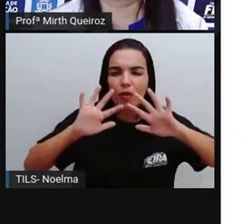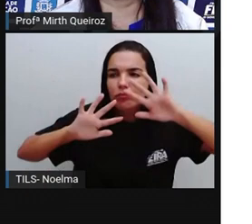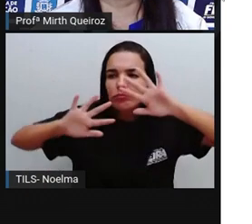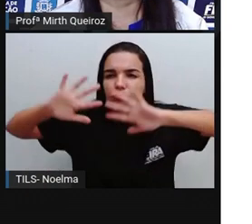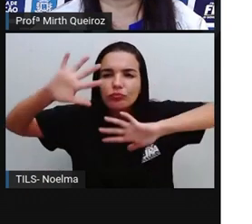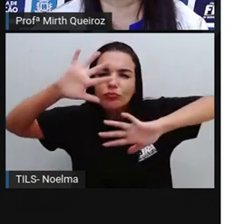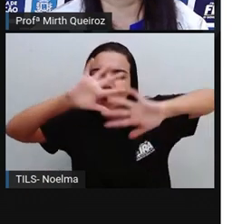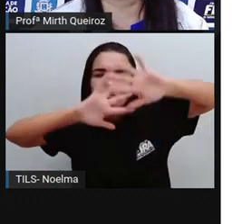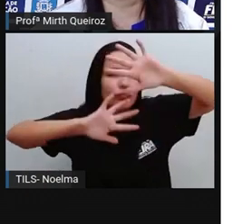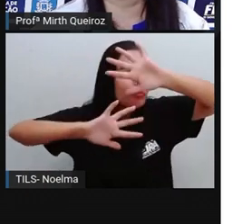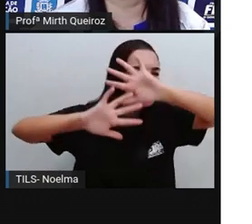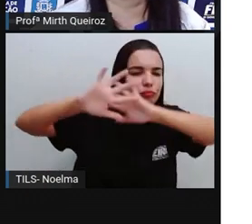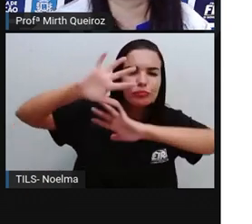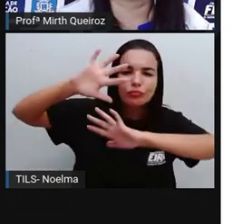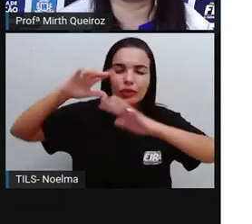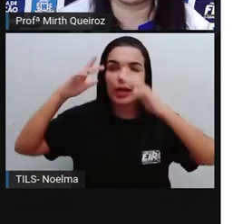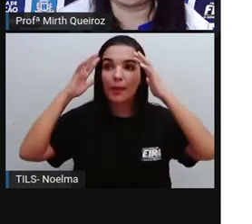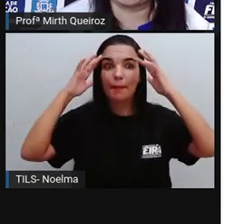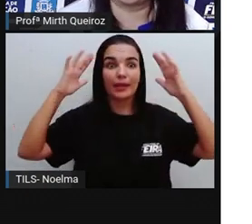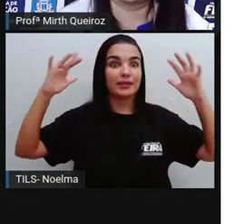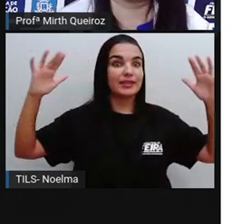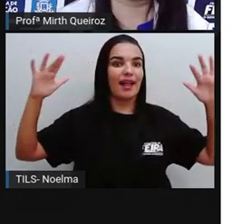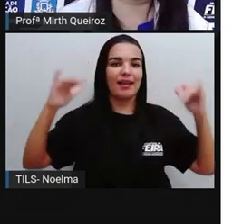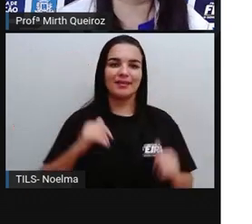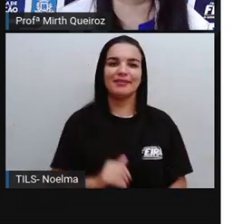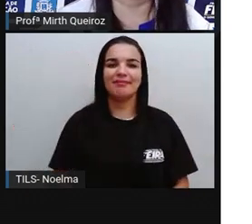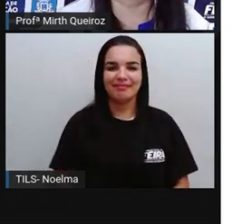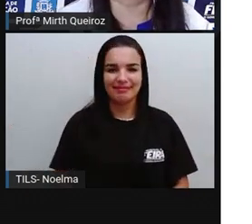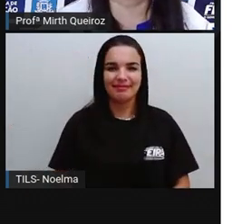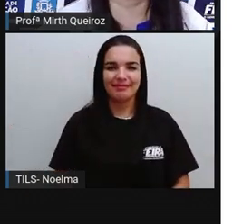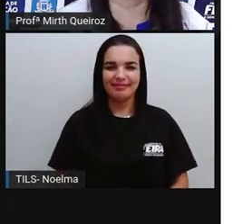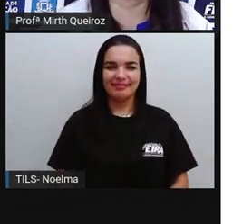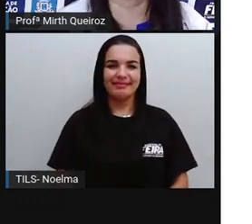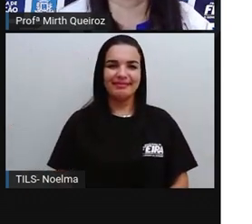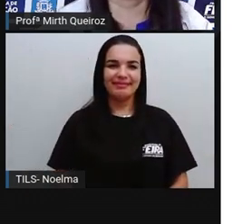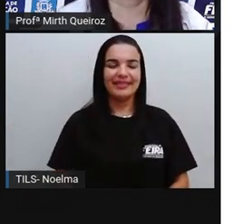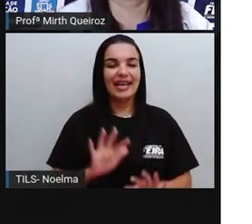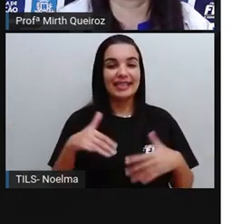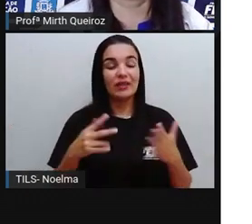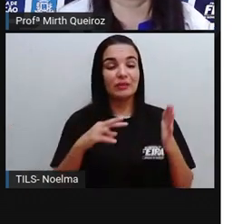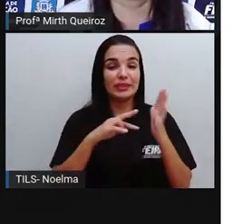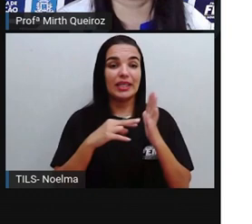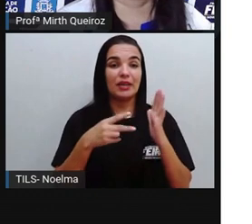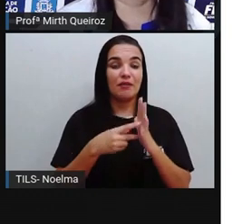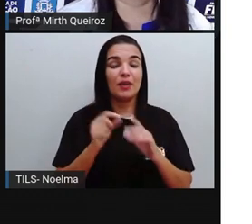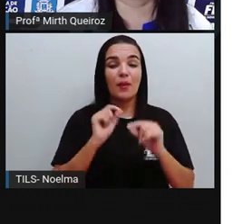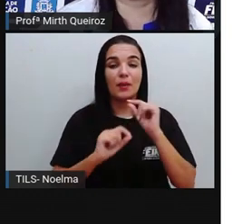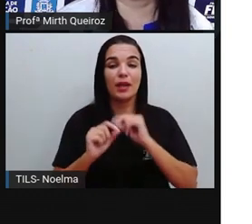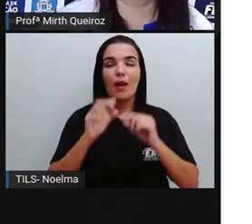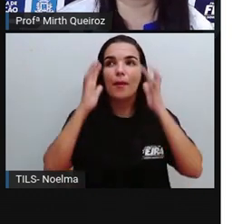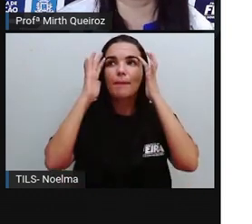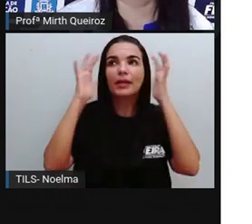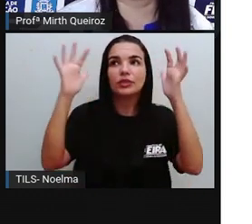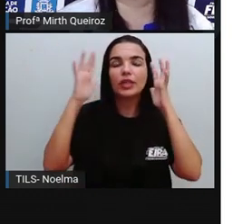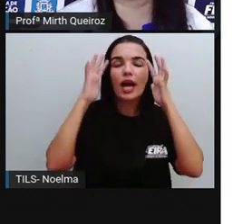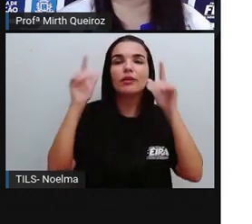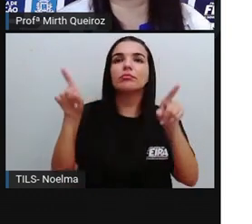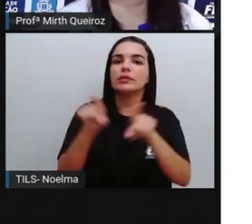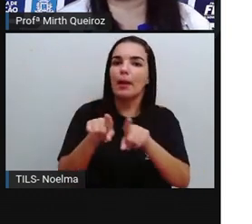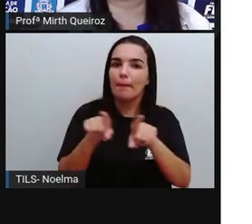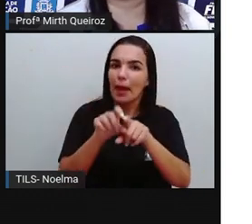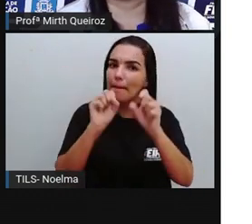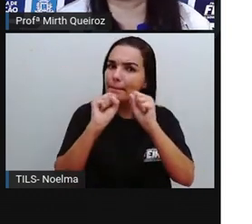elementos imaginários para a produção dessa obra. O que significa que o imaginário também pode